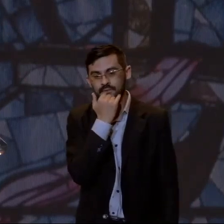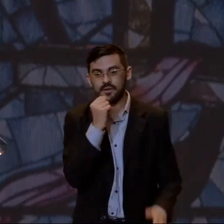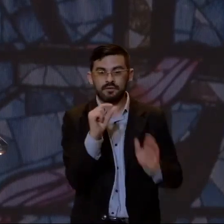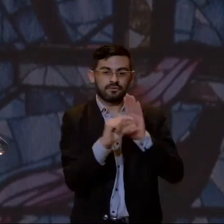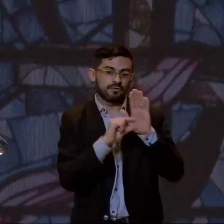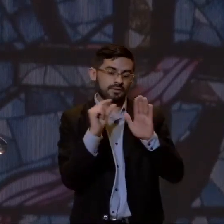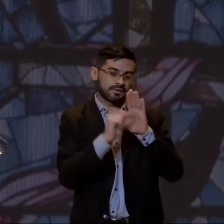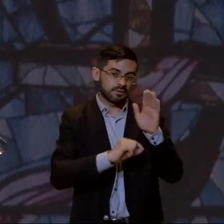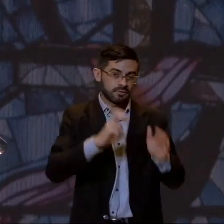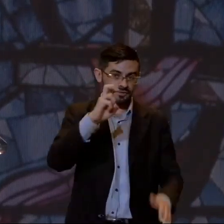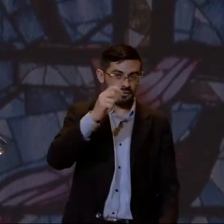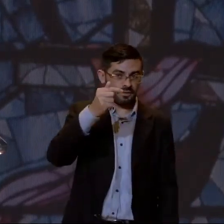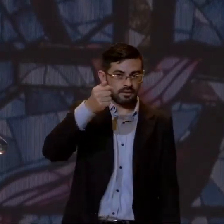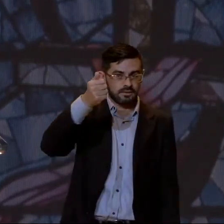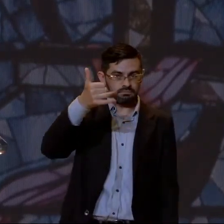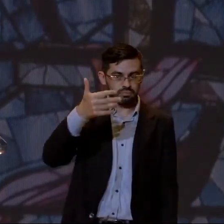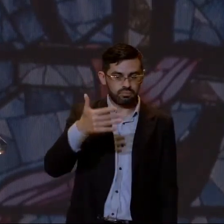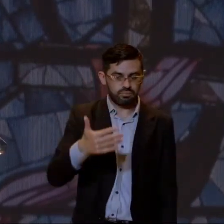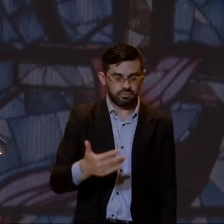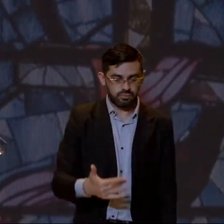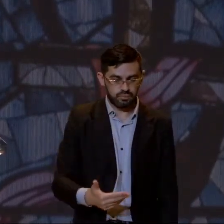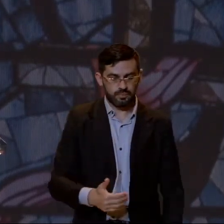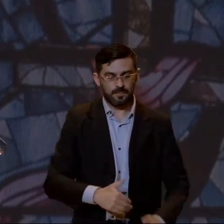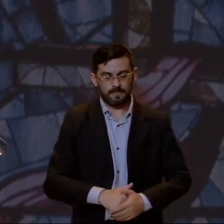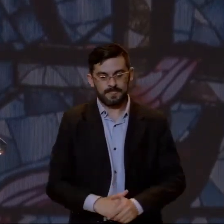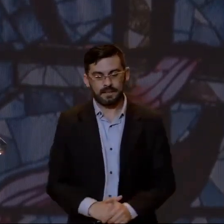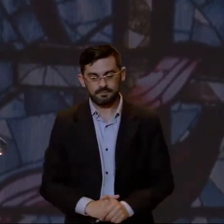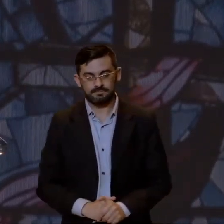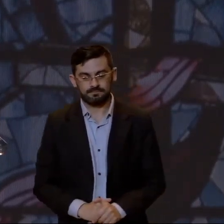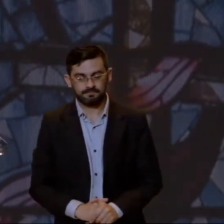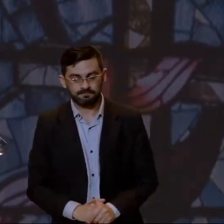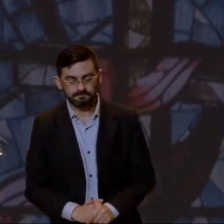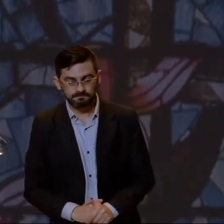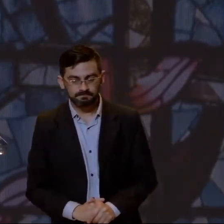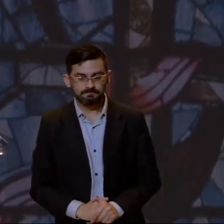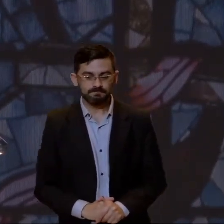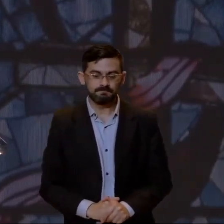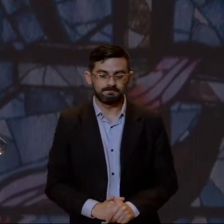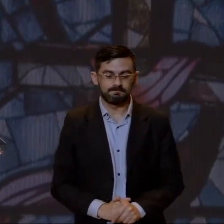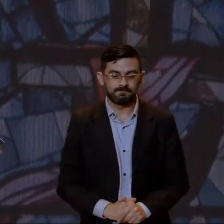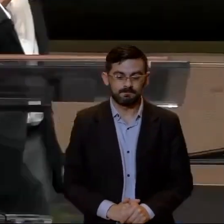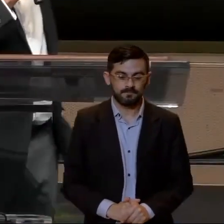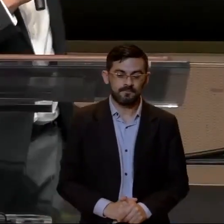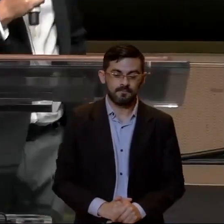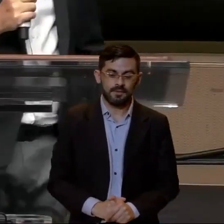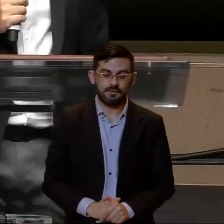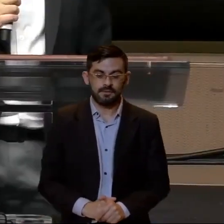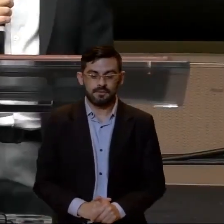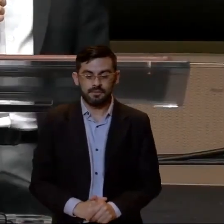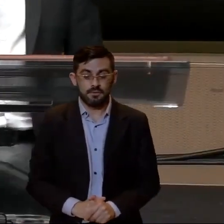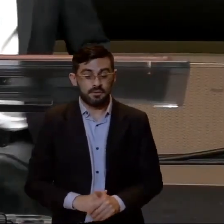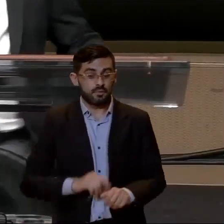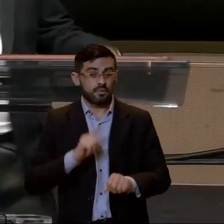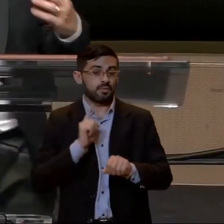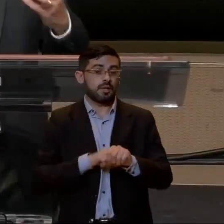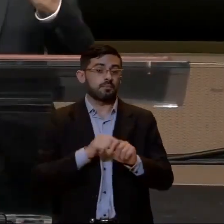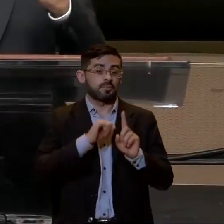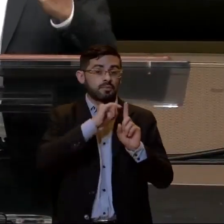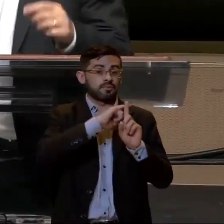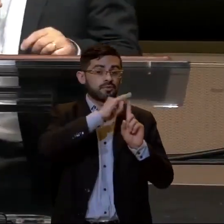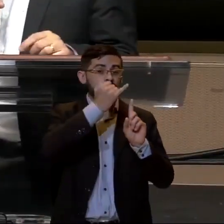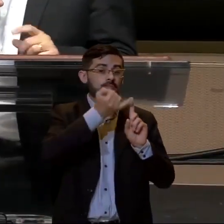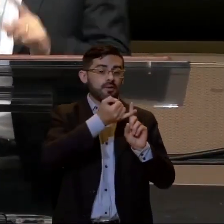vou ler do 57 em diante aqui. Errei aqui, mas acho que na tela vai estar certo. Chegou o tempo de Isabel